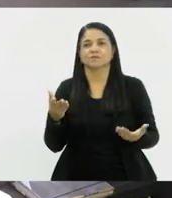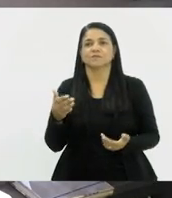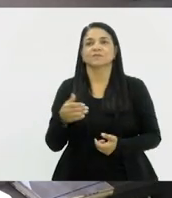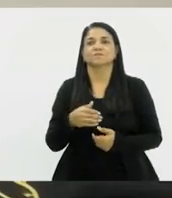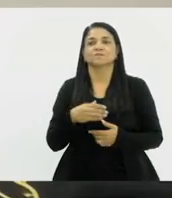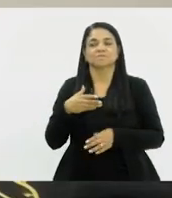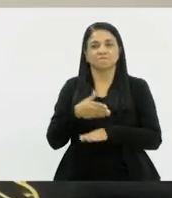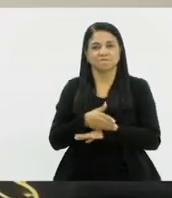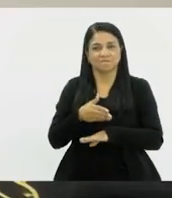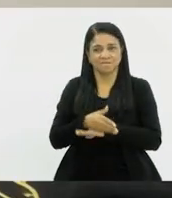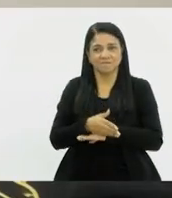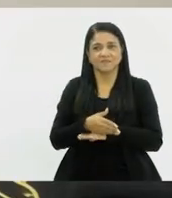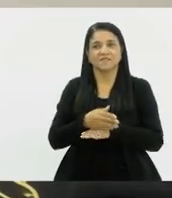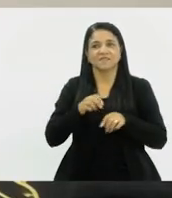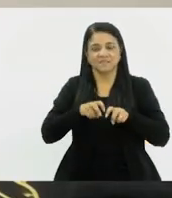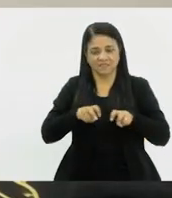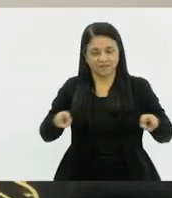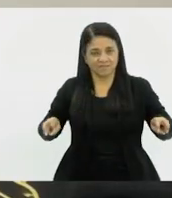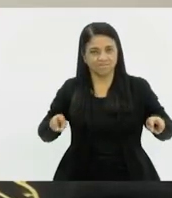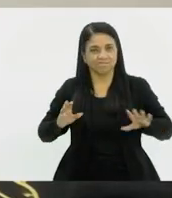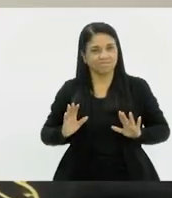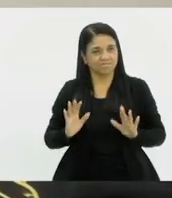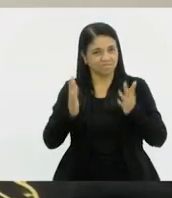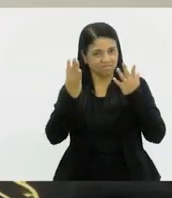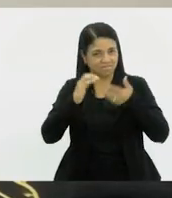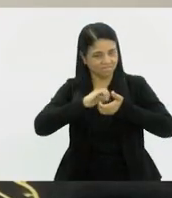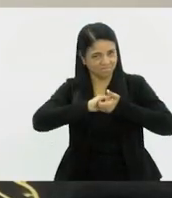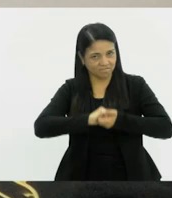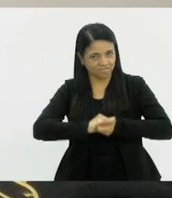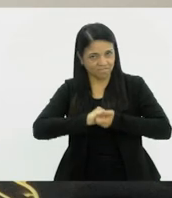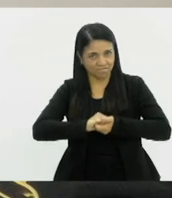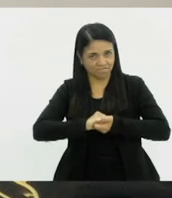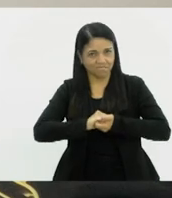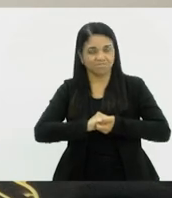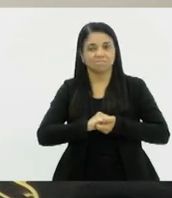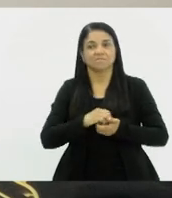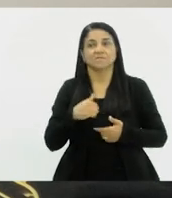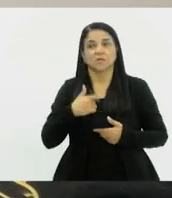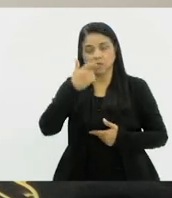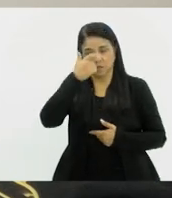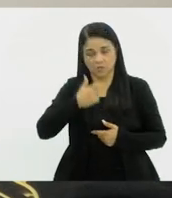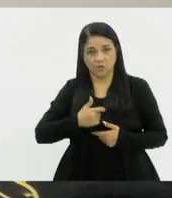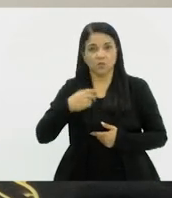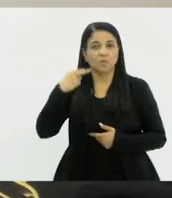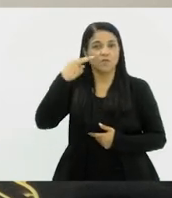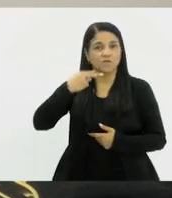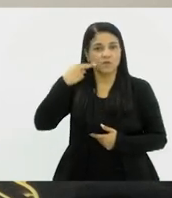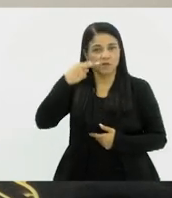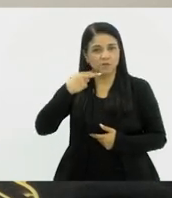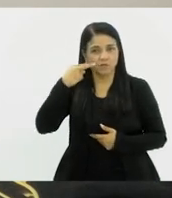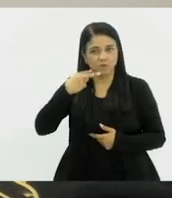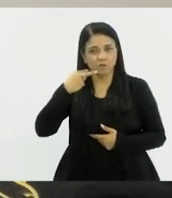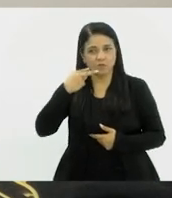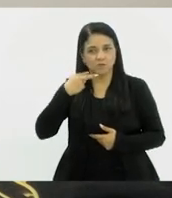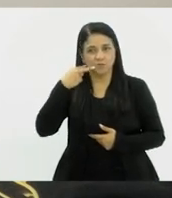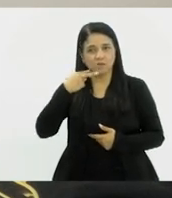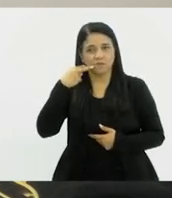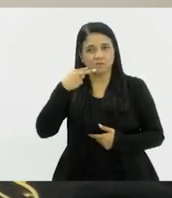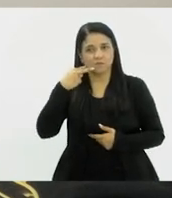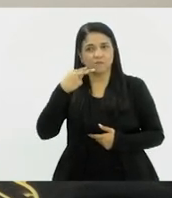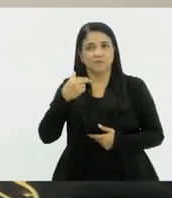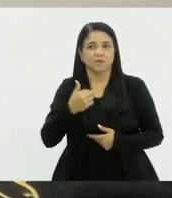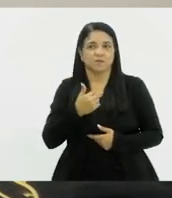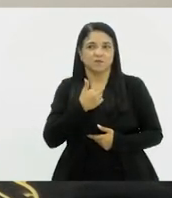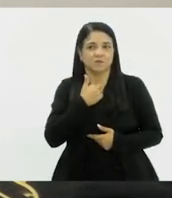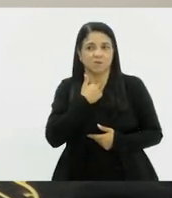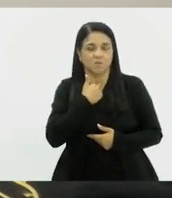presente saudar essa mesa eh eu estou aqui né como vereadora mas eh eh não posso